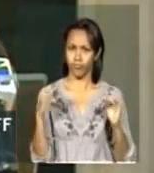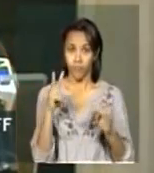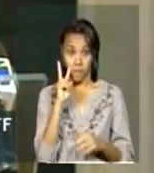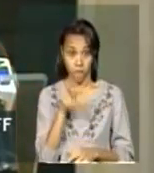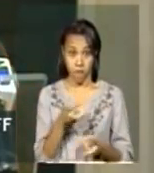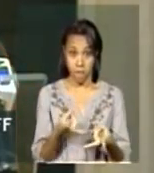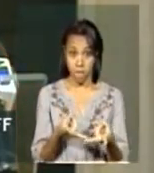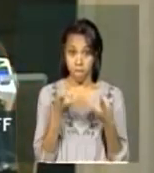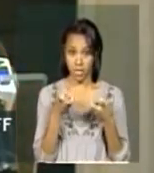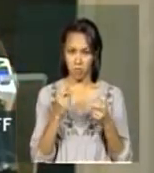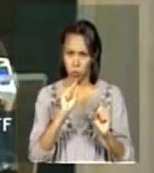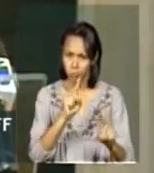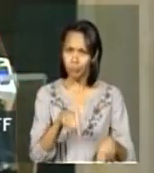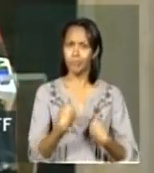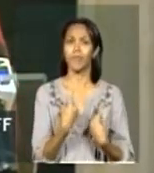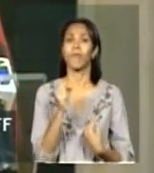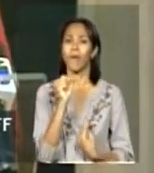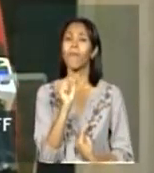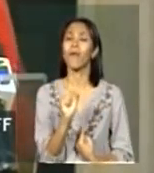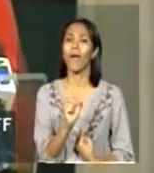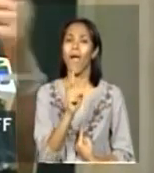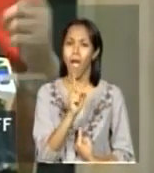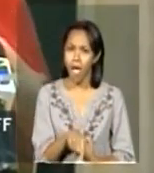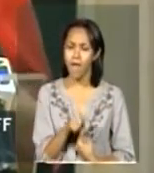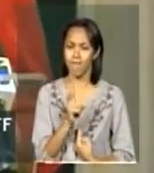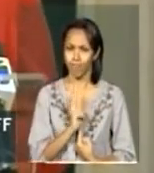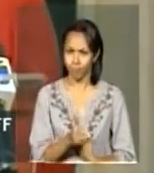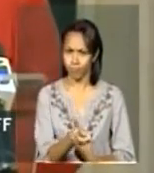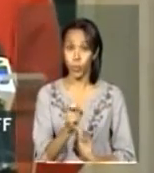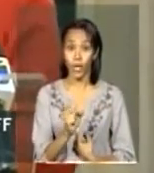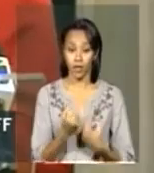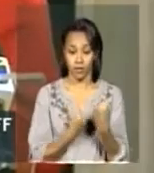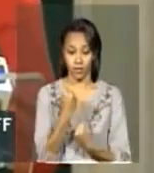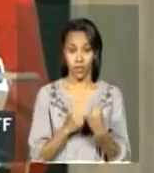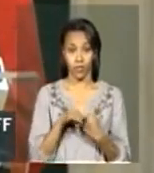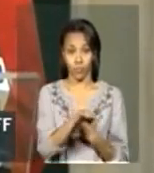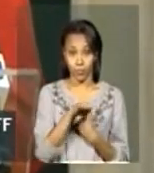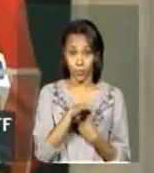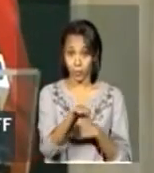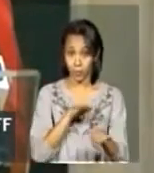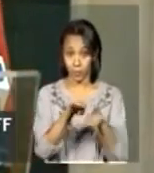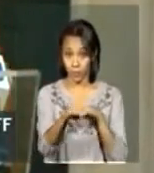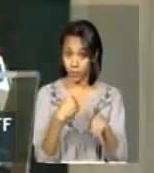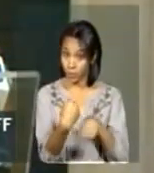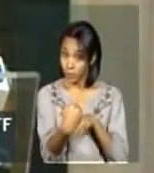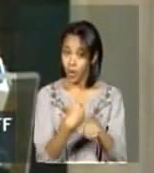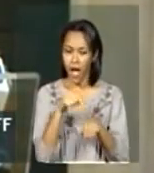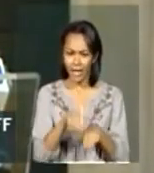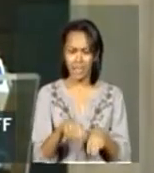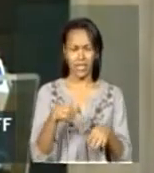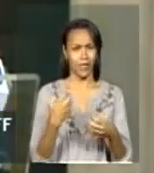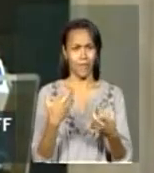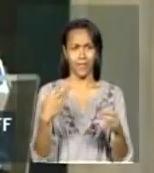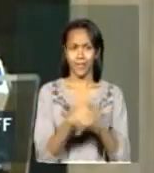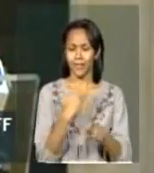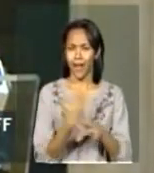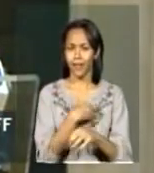desafios que é manter o trânsito funcionando num numa cidade grande do